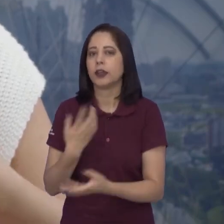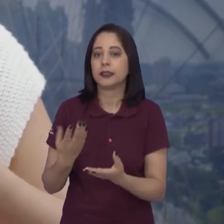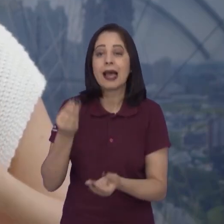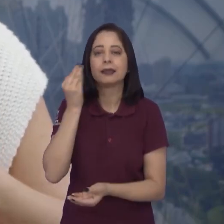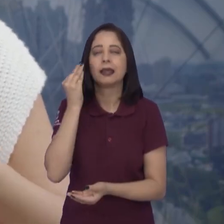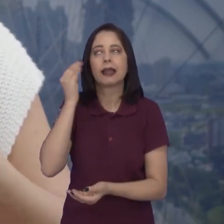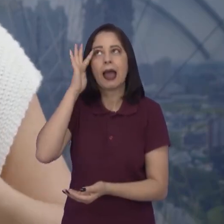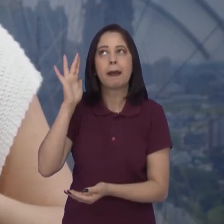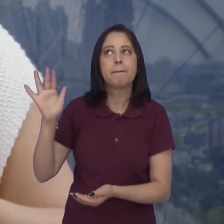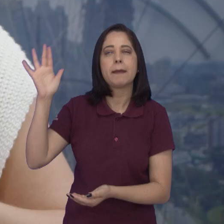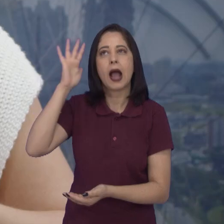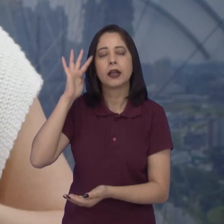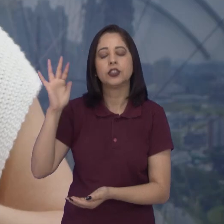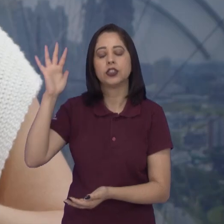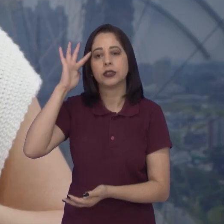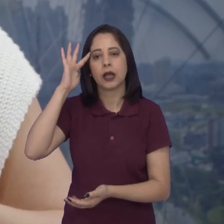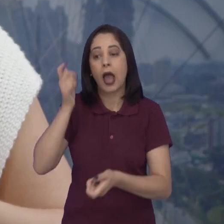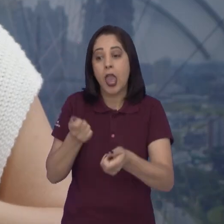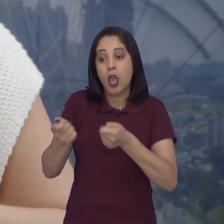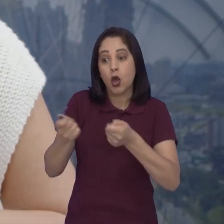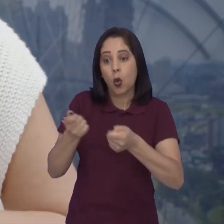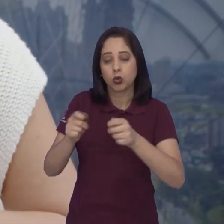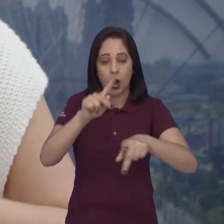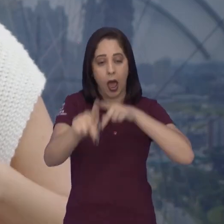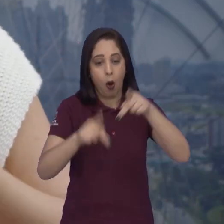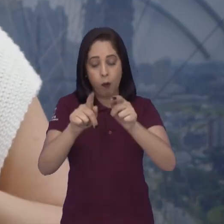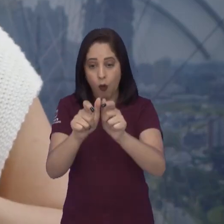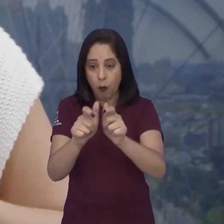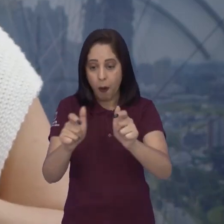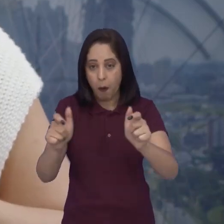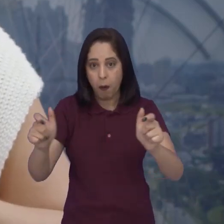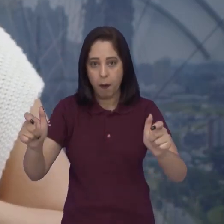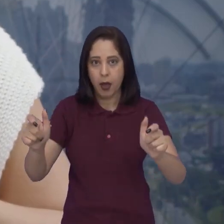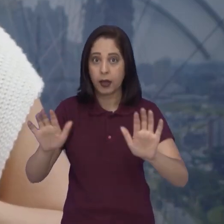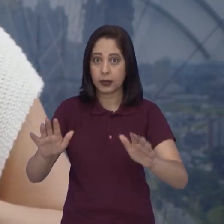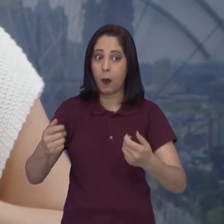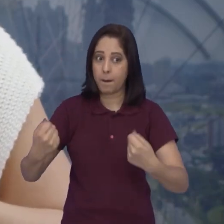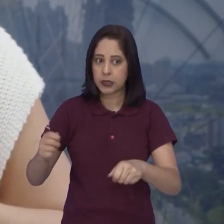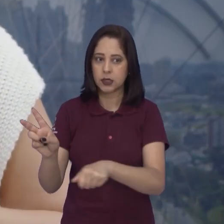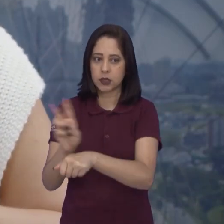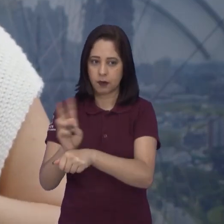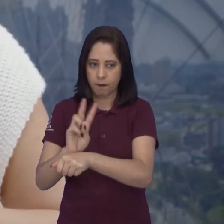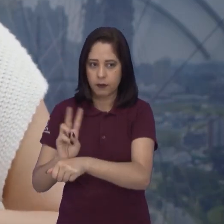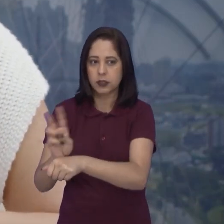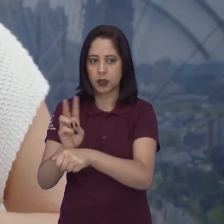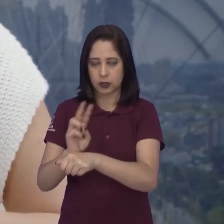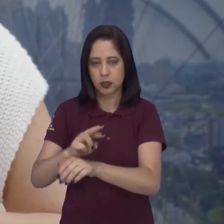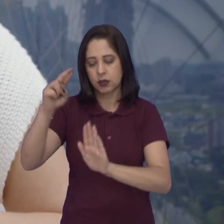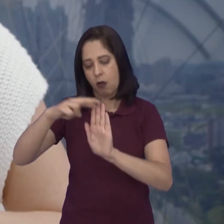tentar imaginar e tentar controlar esse crescimento. Então, para isso, a gente também precisa de fiscalização para que essas normas